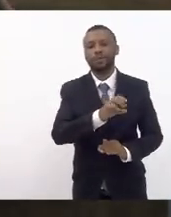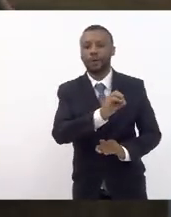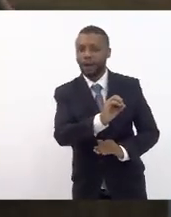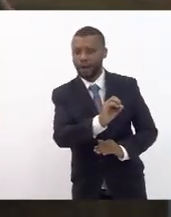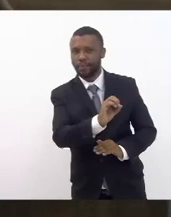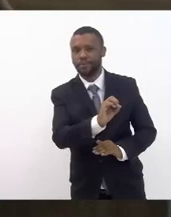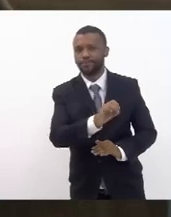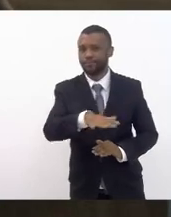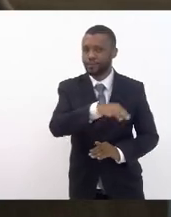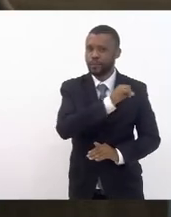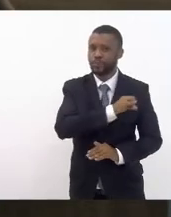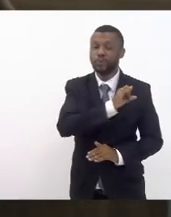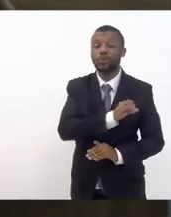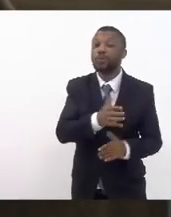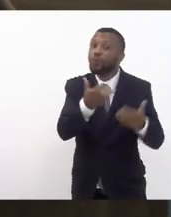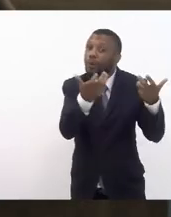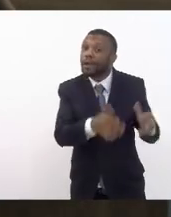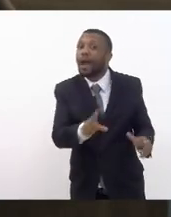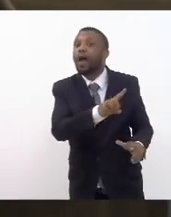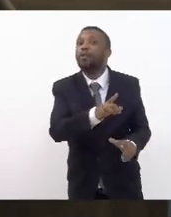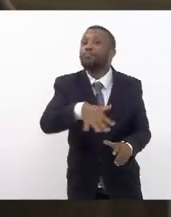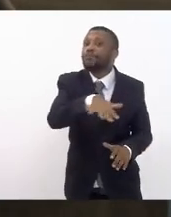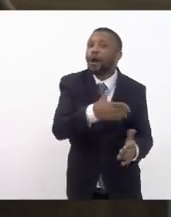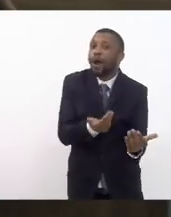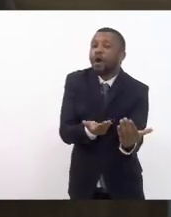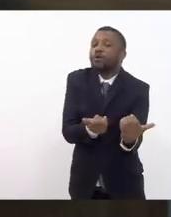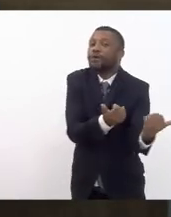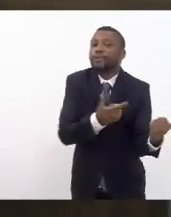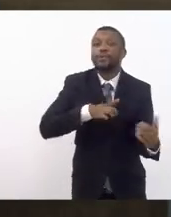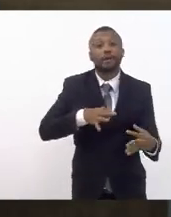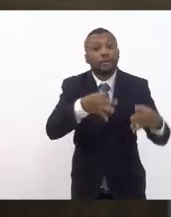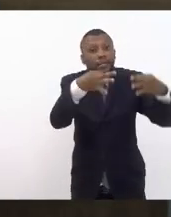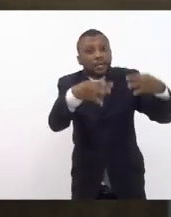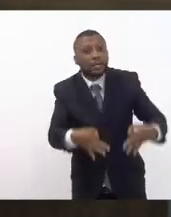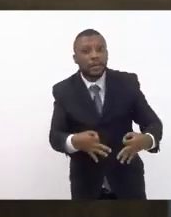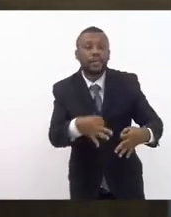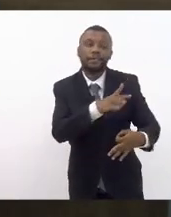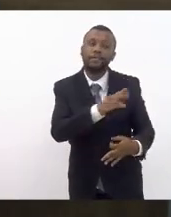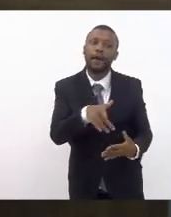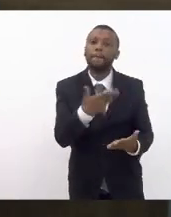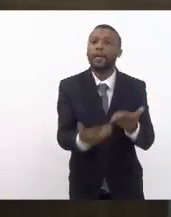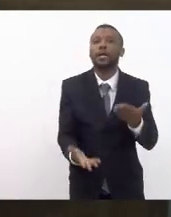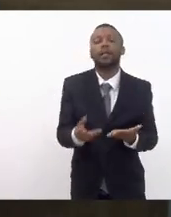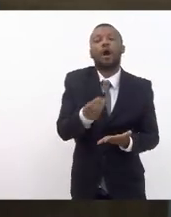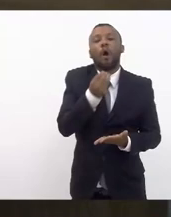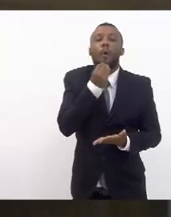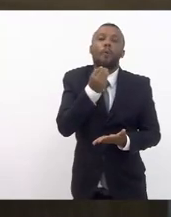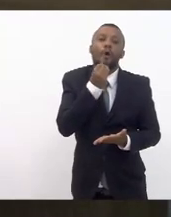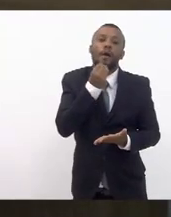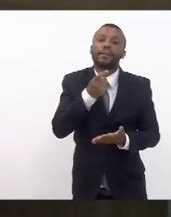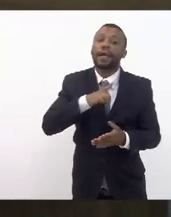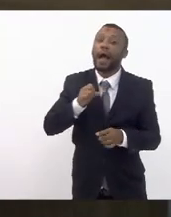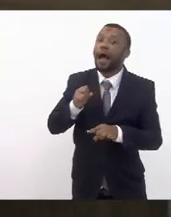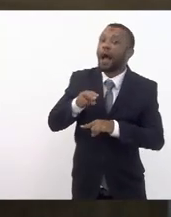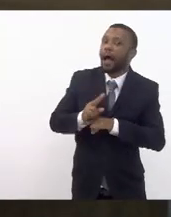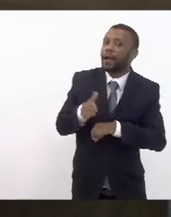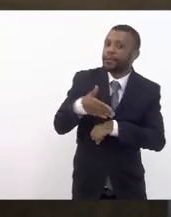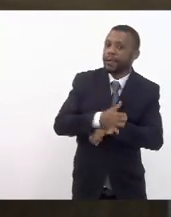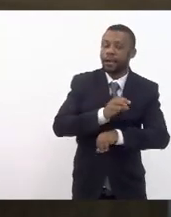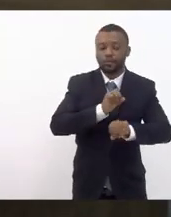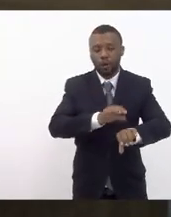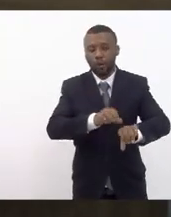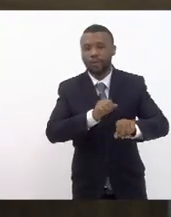eu quero para os jovens que certamente perderão a oportunidade de acesso ao